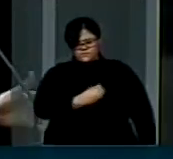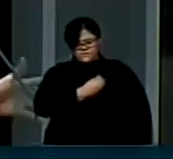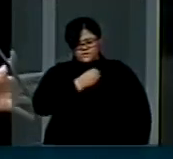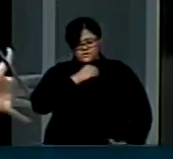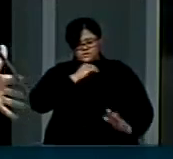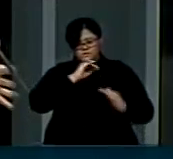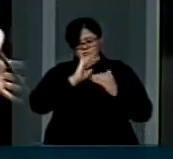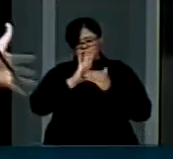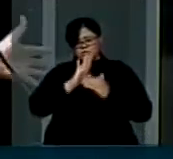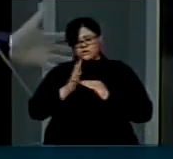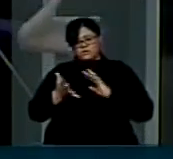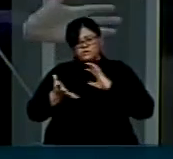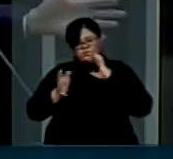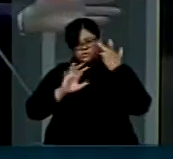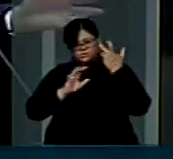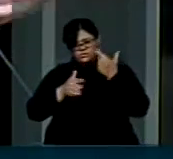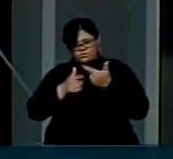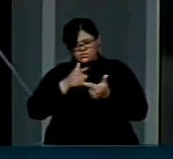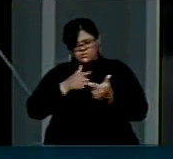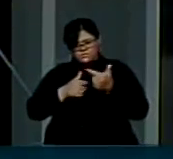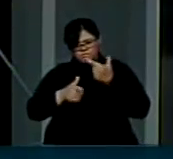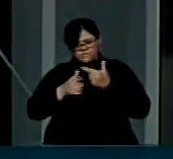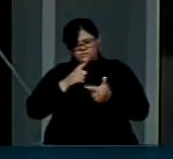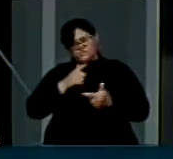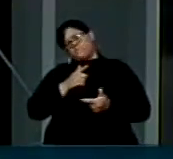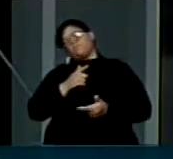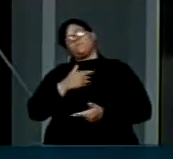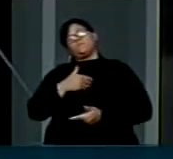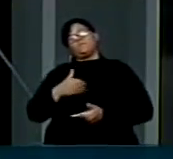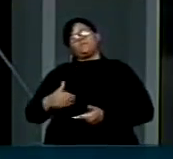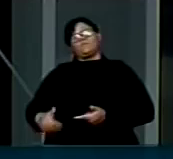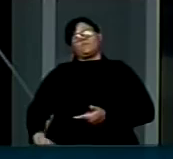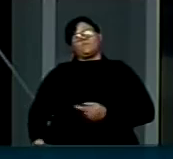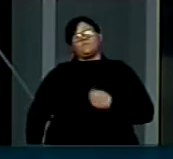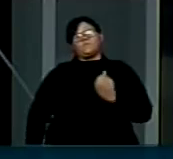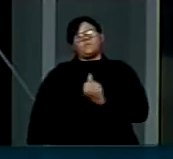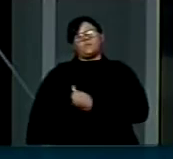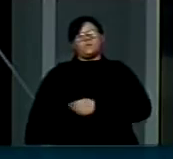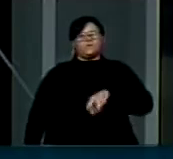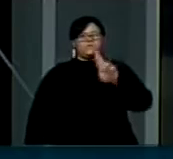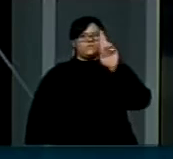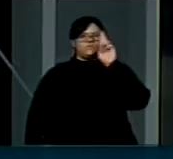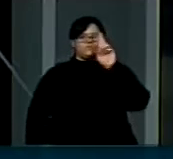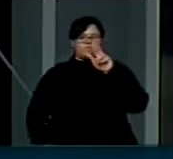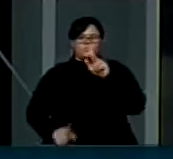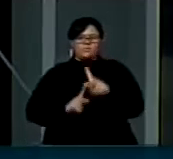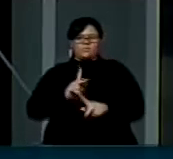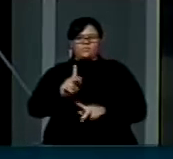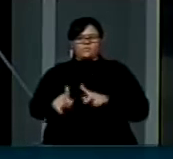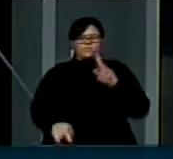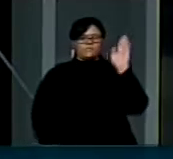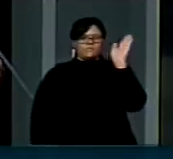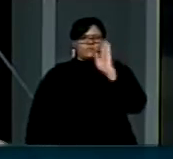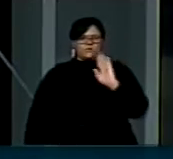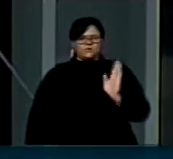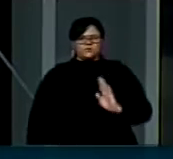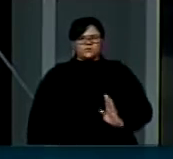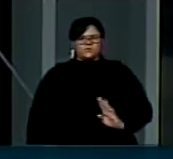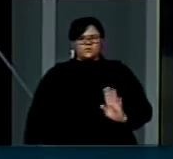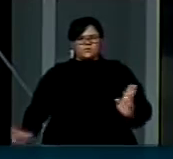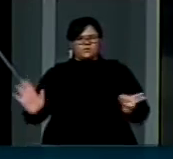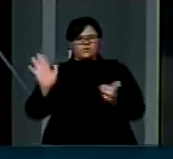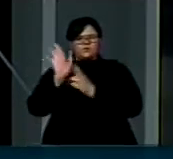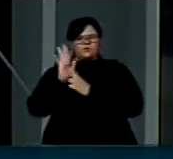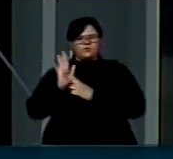que verdadeiramente todos nós, representantes do povo brasileiro,